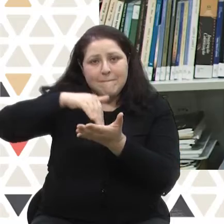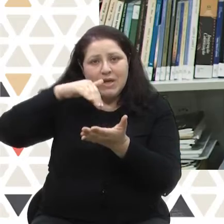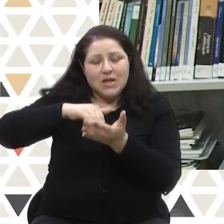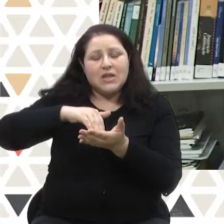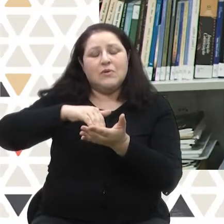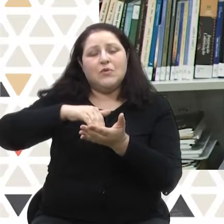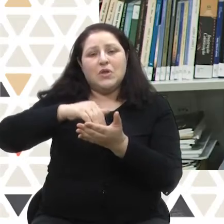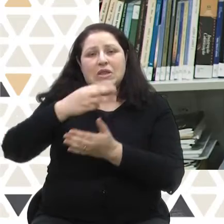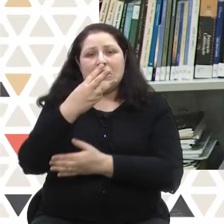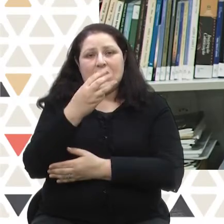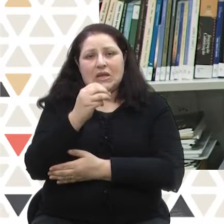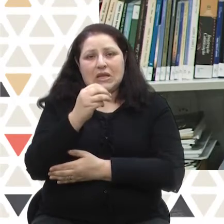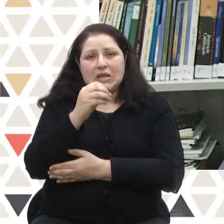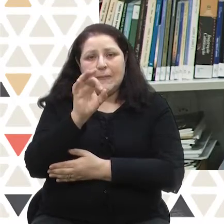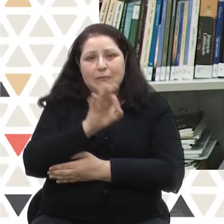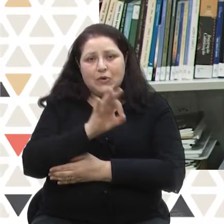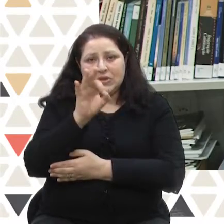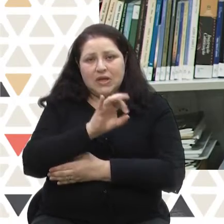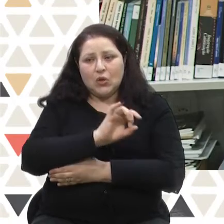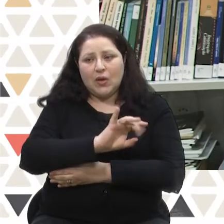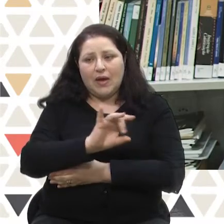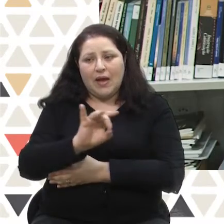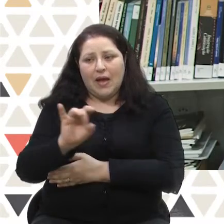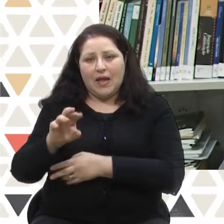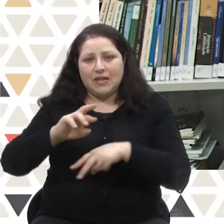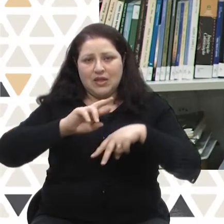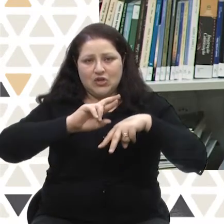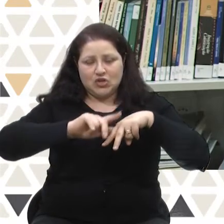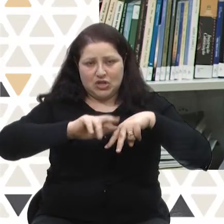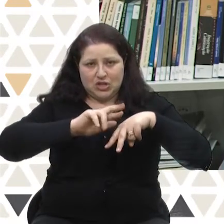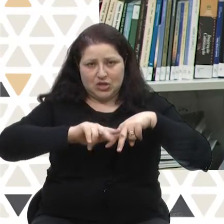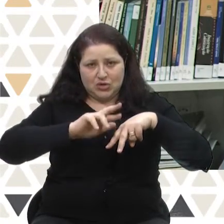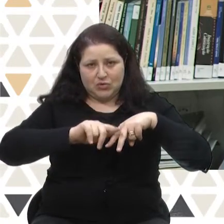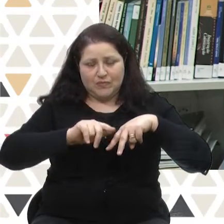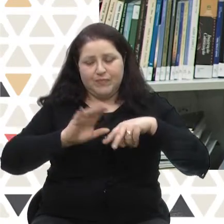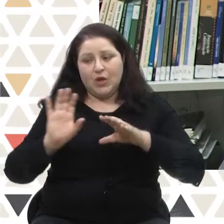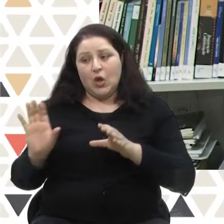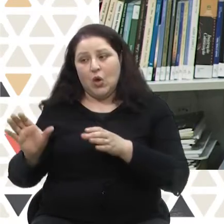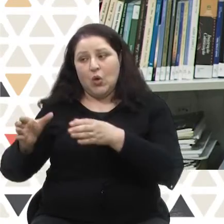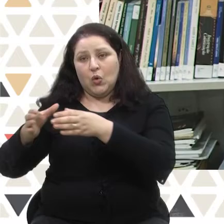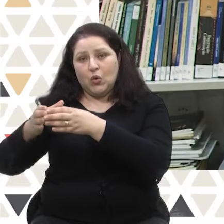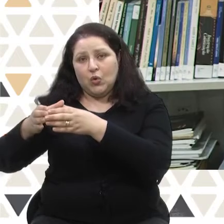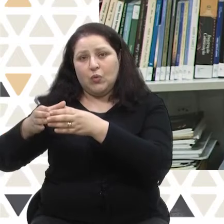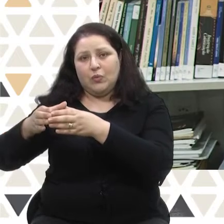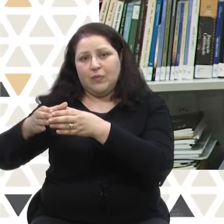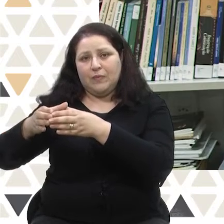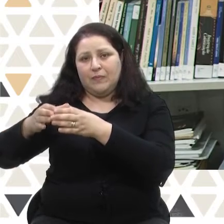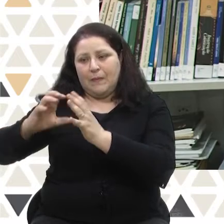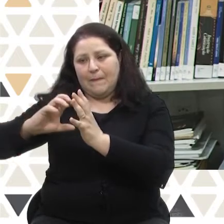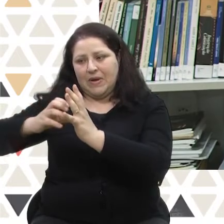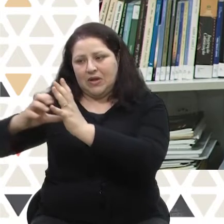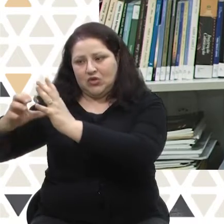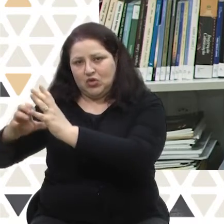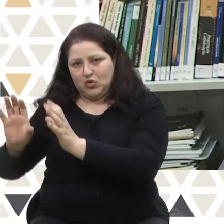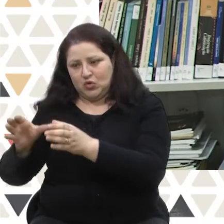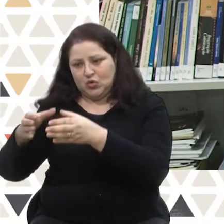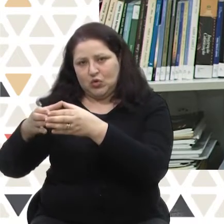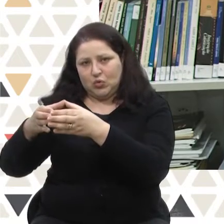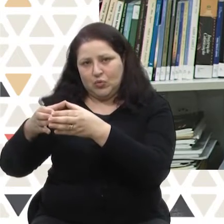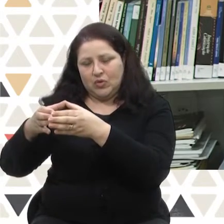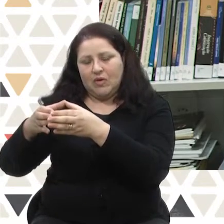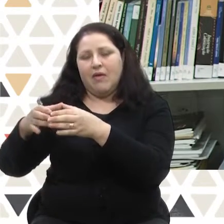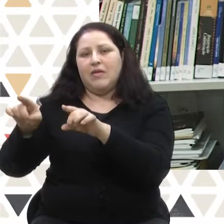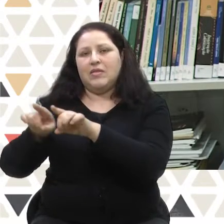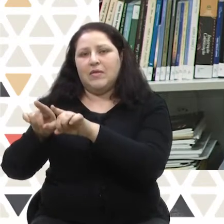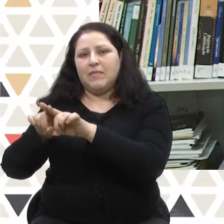2024, deve respeitar um mínimo de 30% para cada gênero, tanto no conjunto